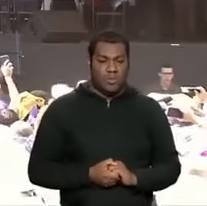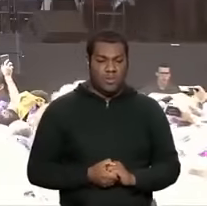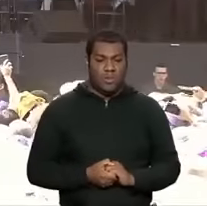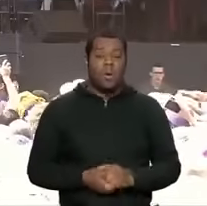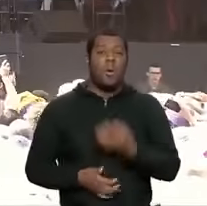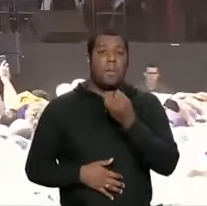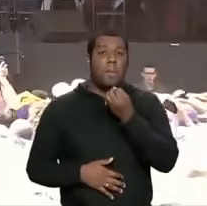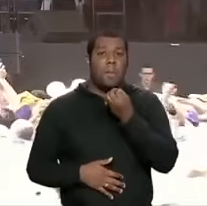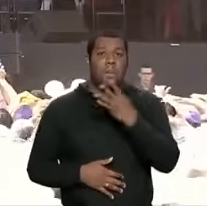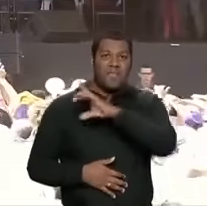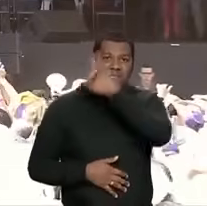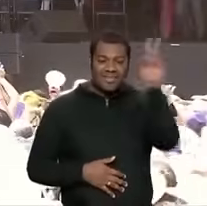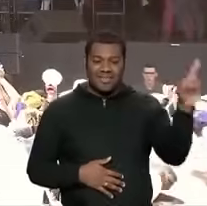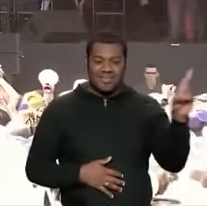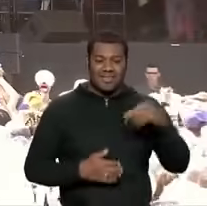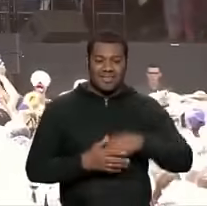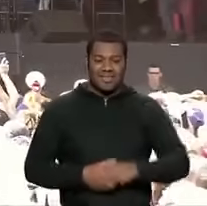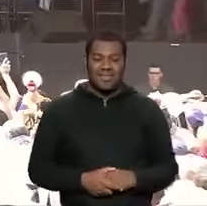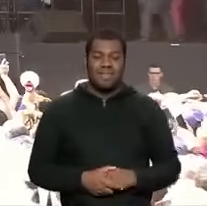Bom dia companheiros